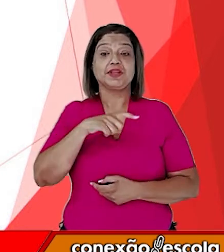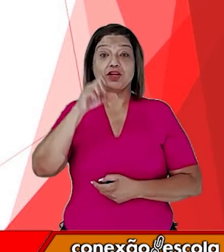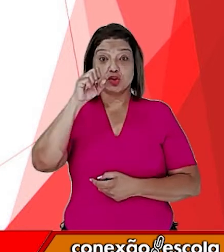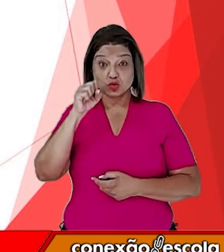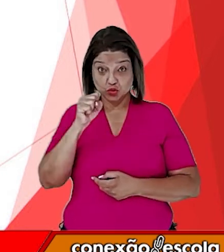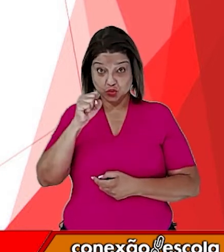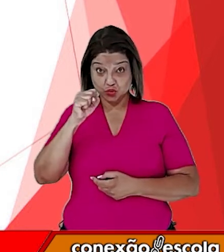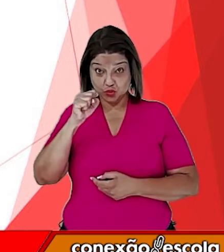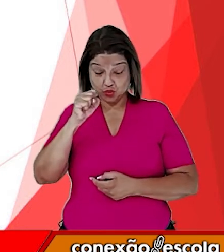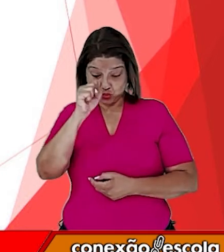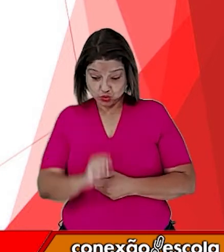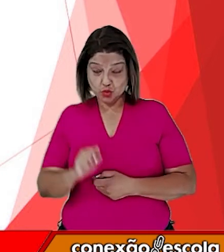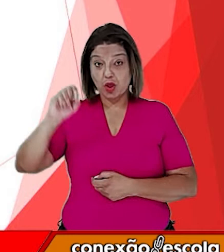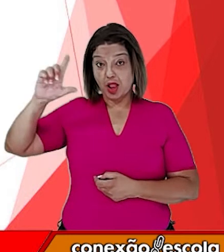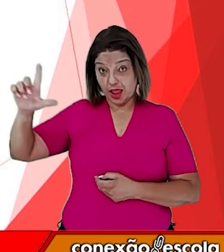leste.